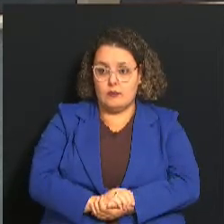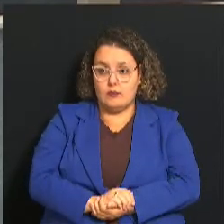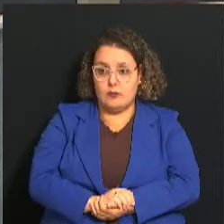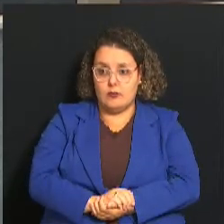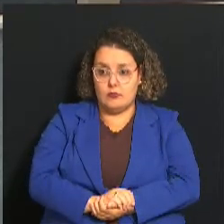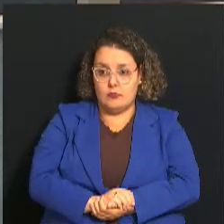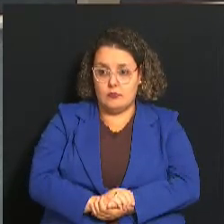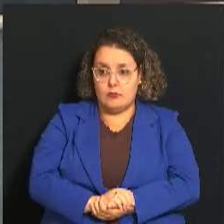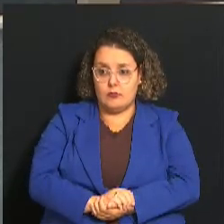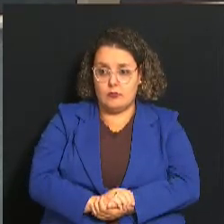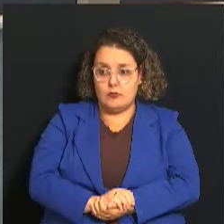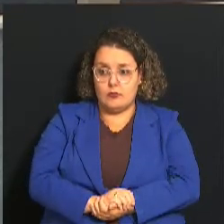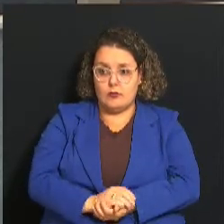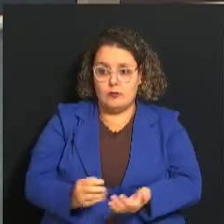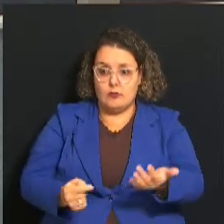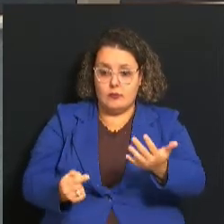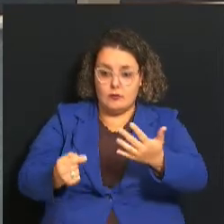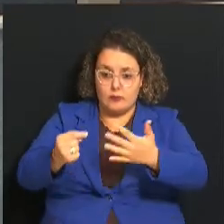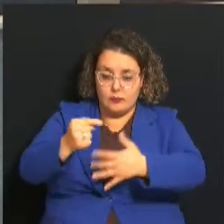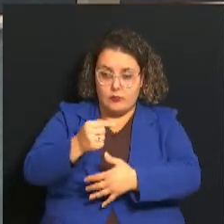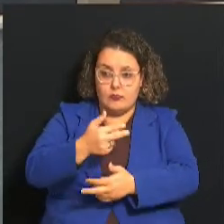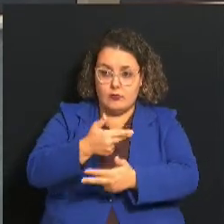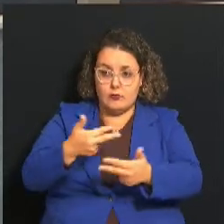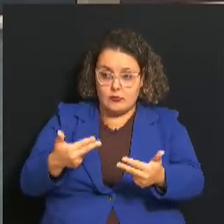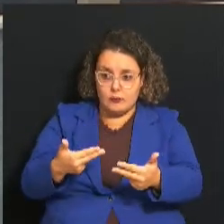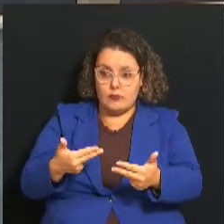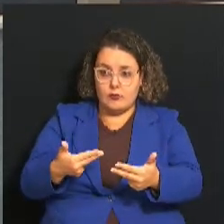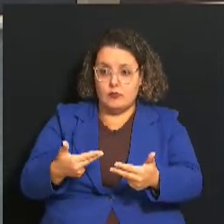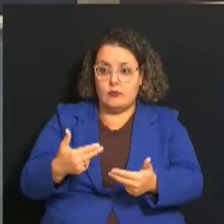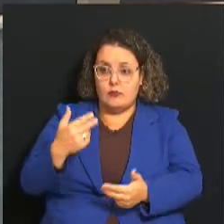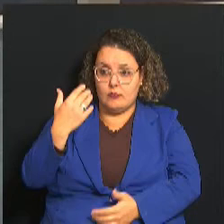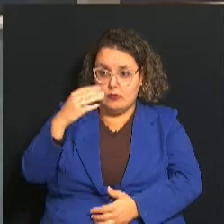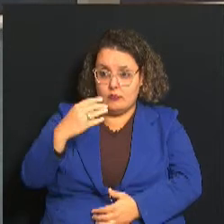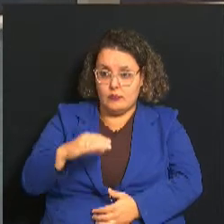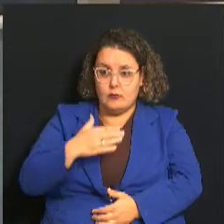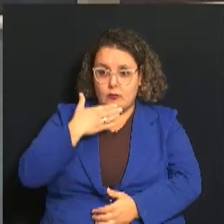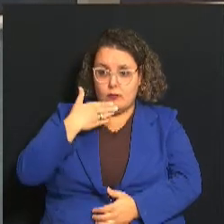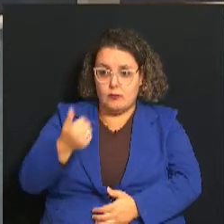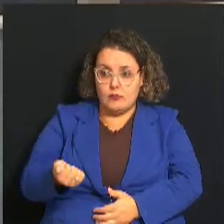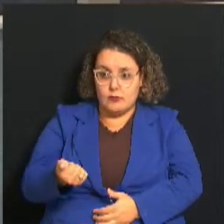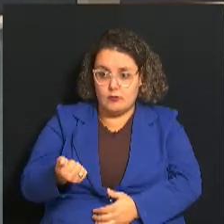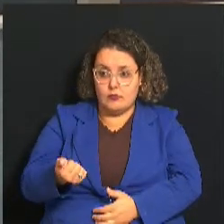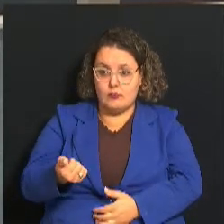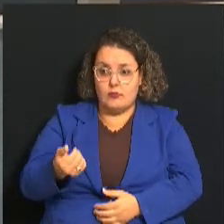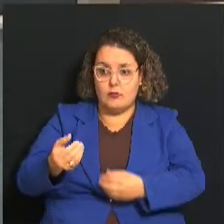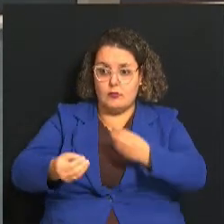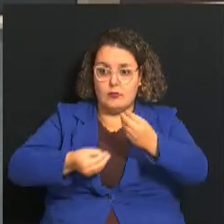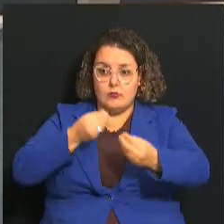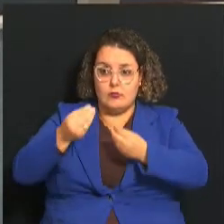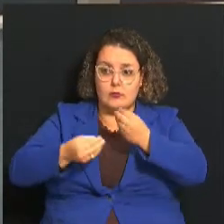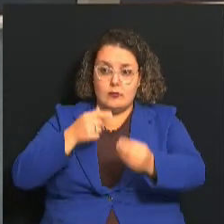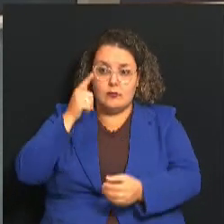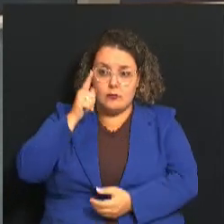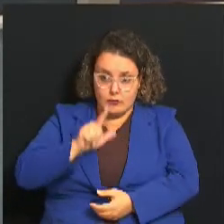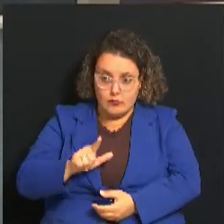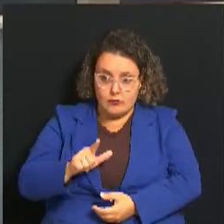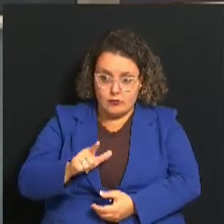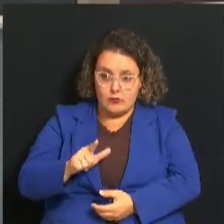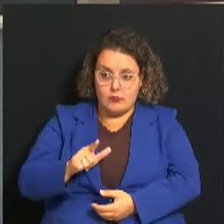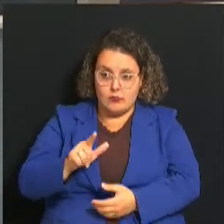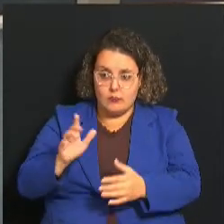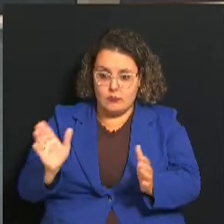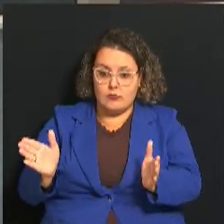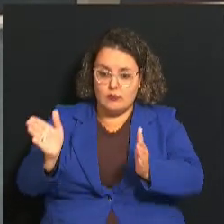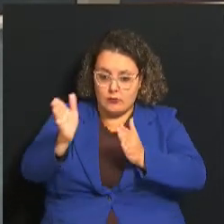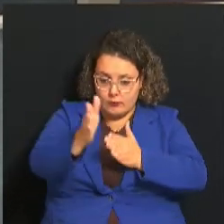elencamos várias coisas que poderiam ser colocadas de melhorias, de como a gente conseguiria estreitar esses